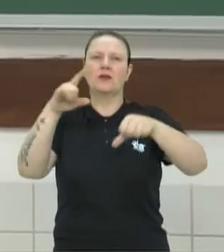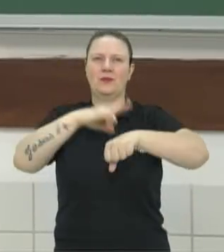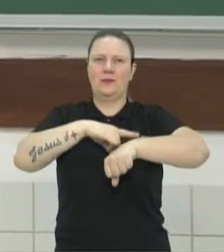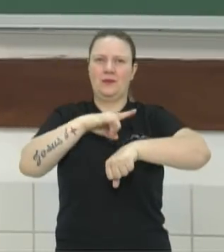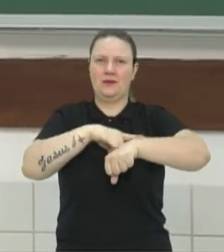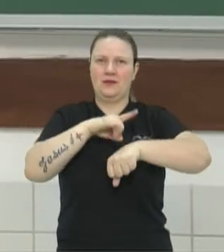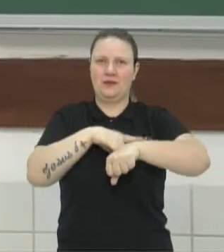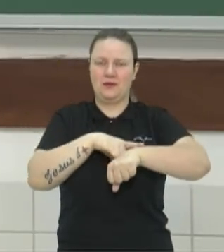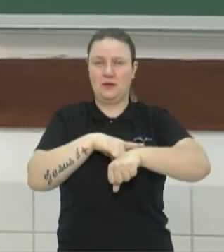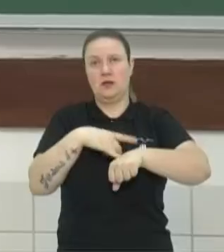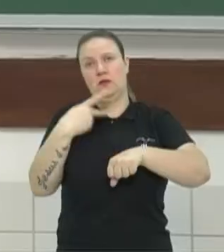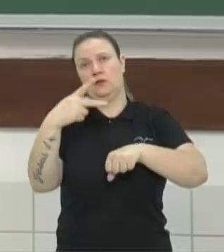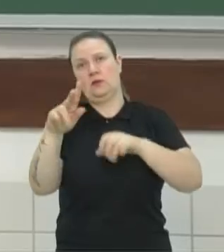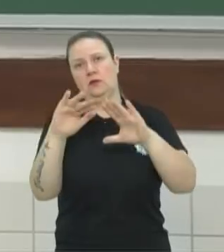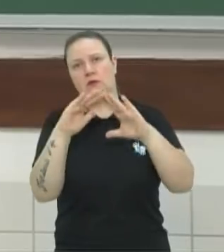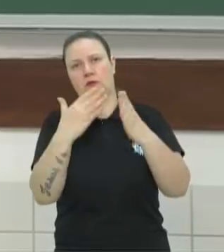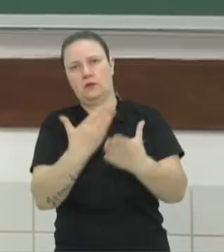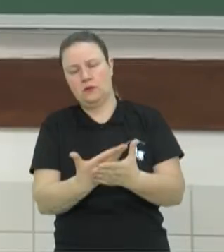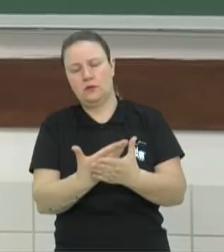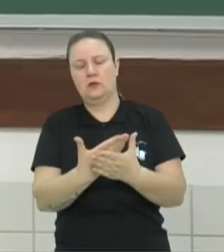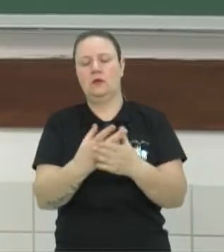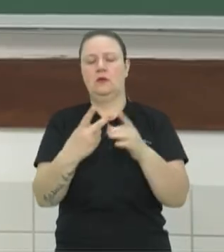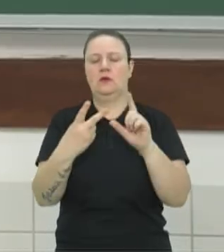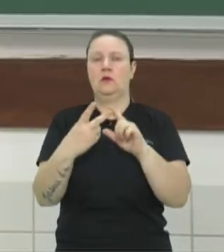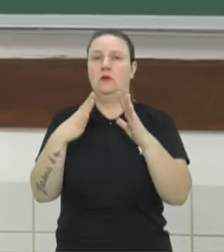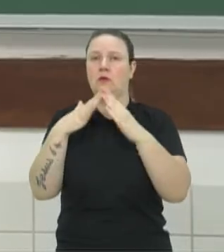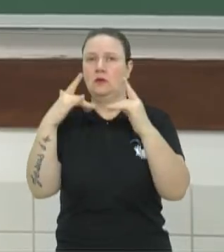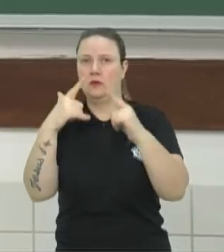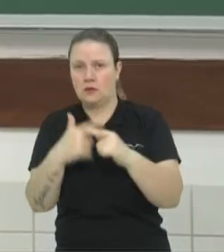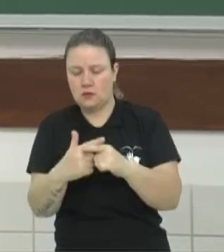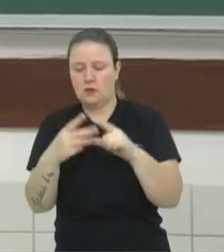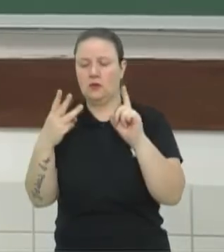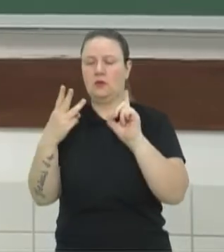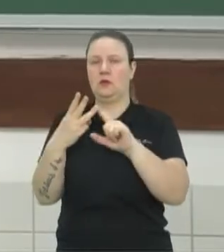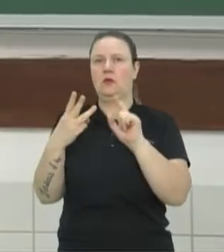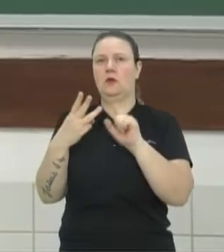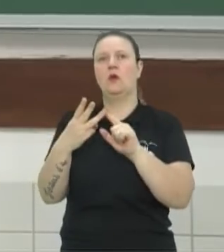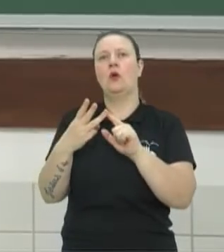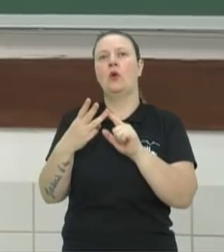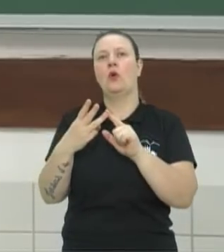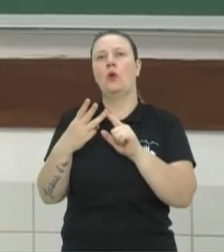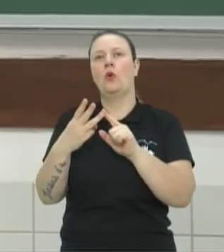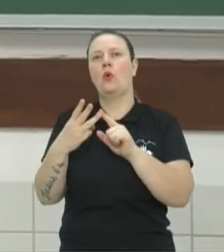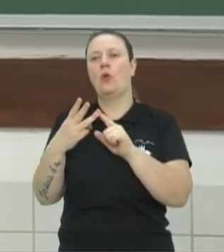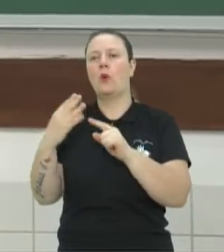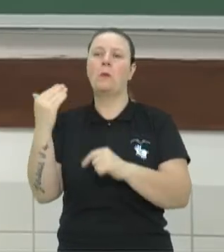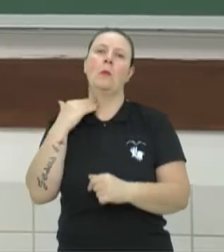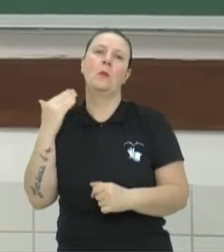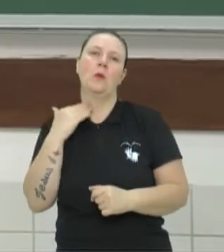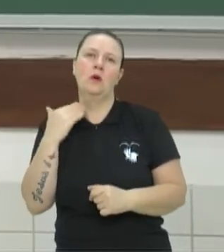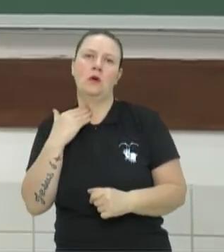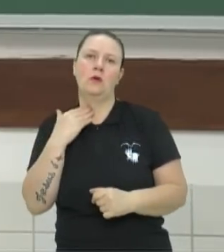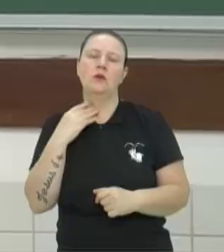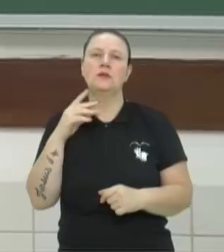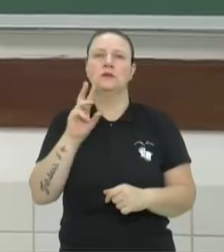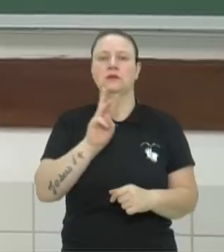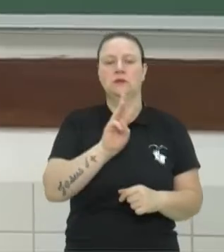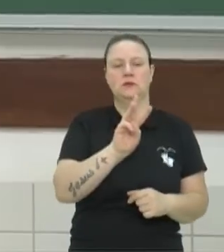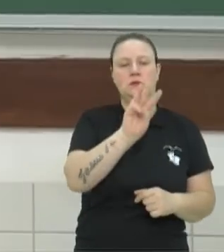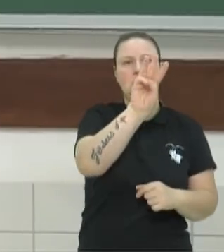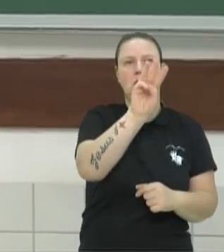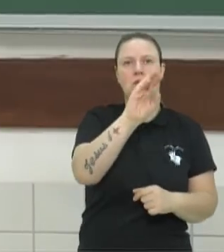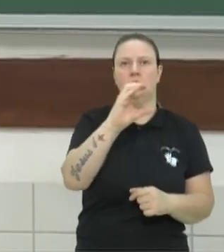na sua igreja, ou no banco que você foi, que tem aquela plaquinha. Alguns está escrito lá, WC, que significa